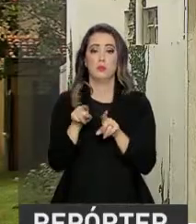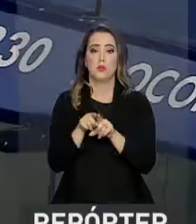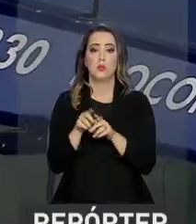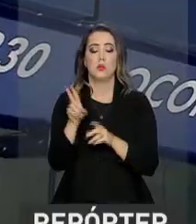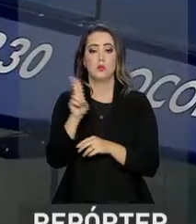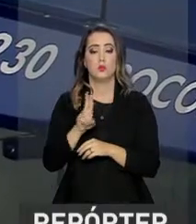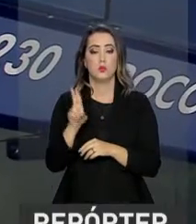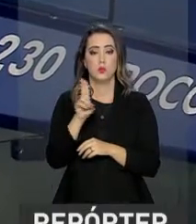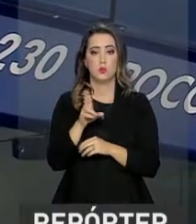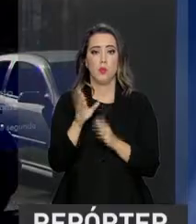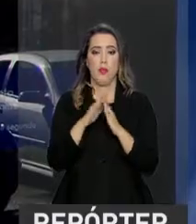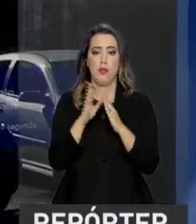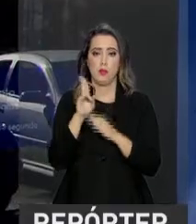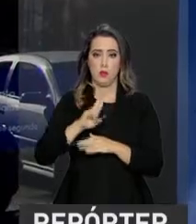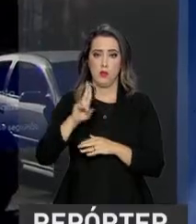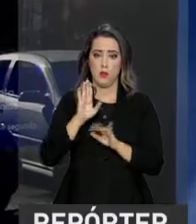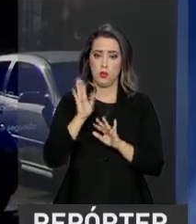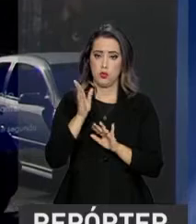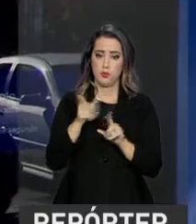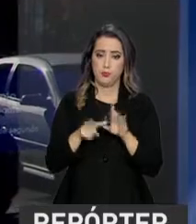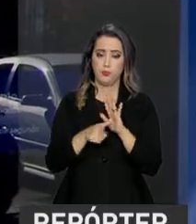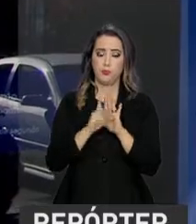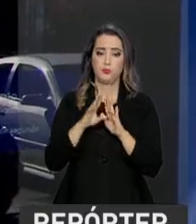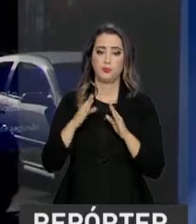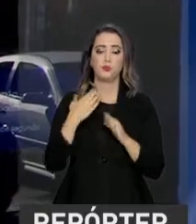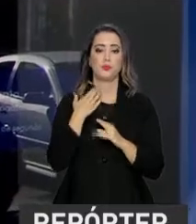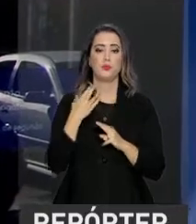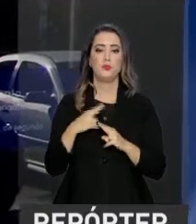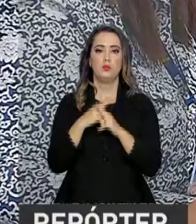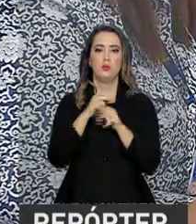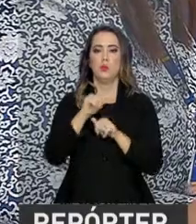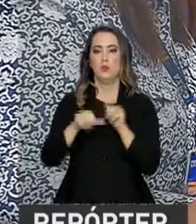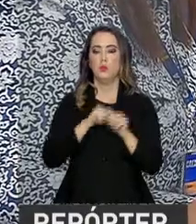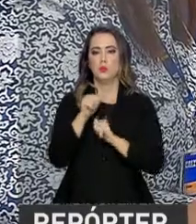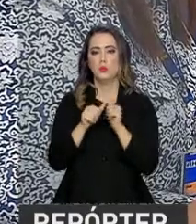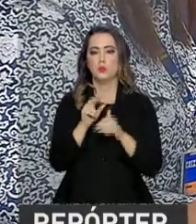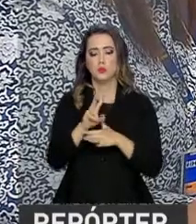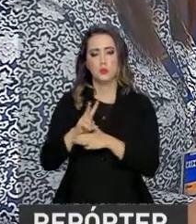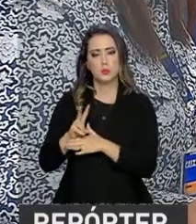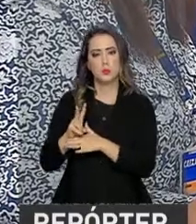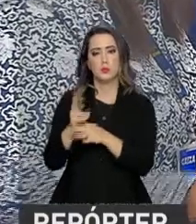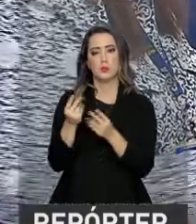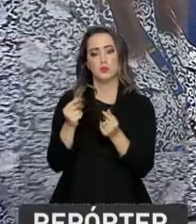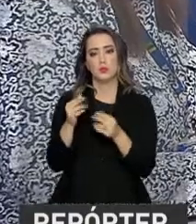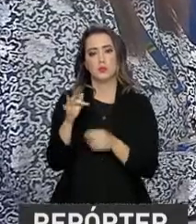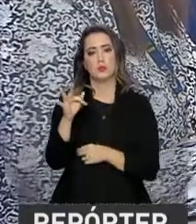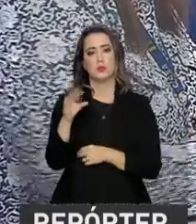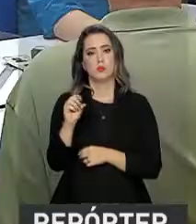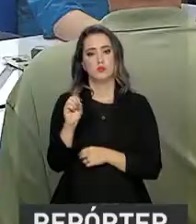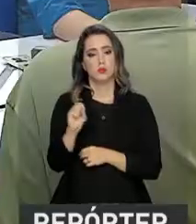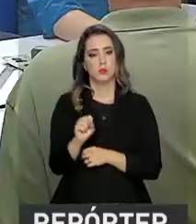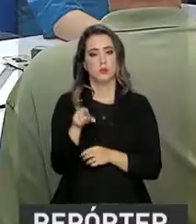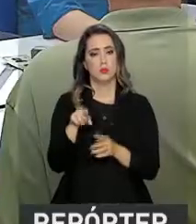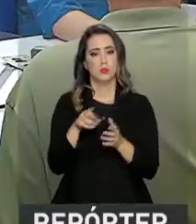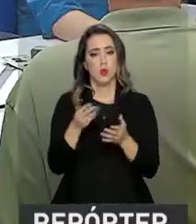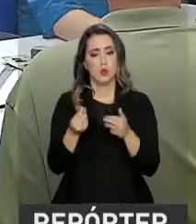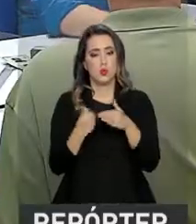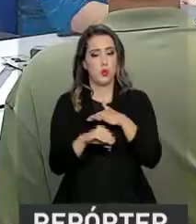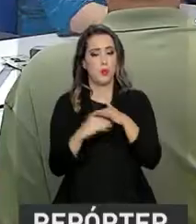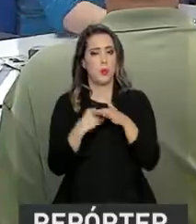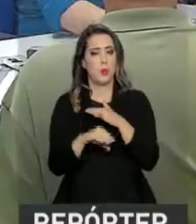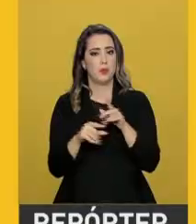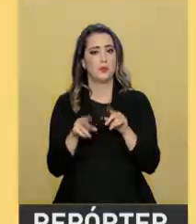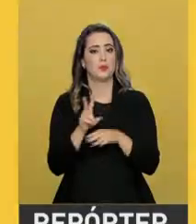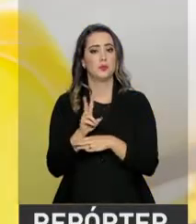a caixa econômica anunciou mudanças nas linhas de financiamento que utilizam recursos do sistema brasileiro de poupança e